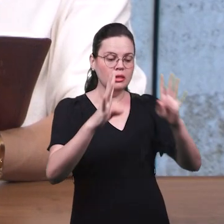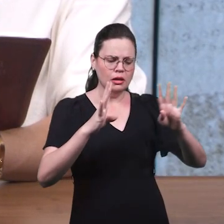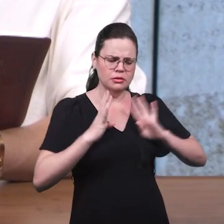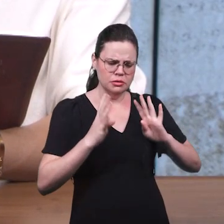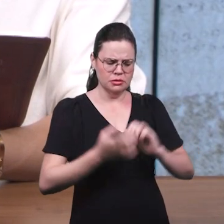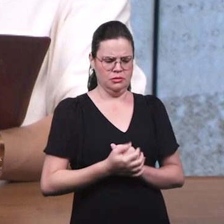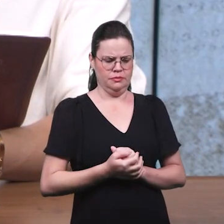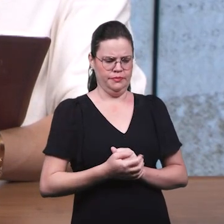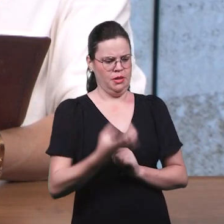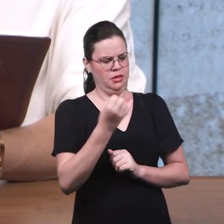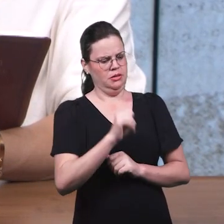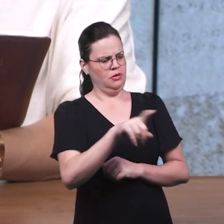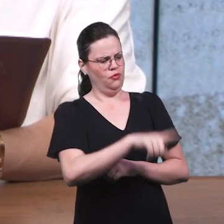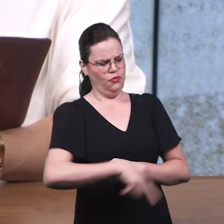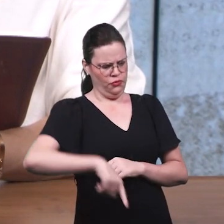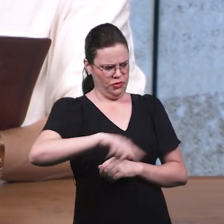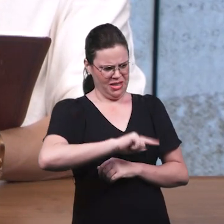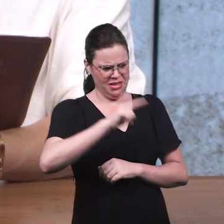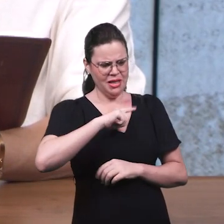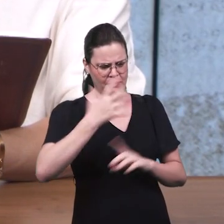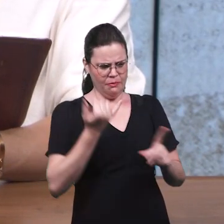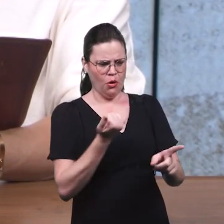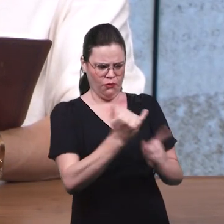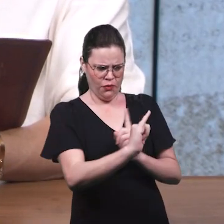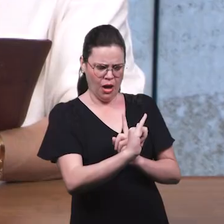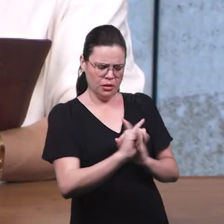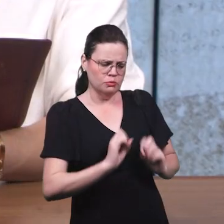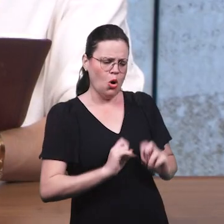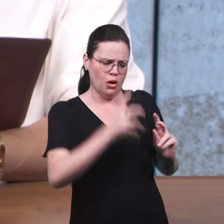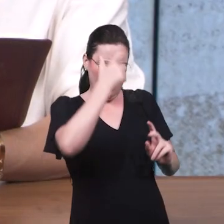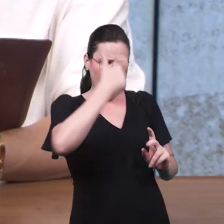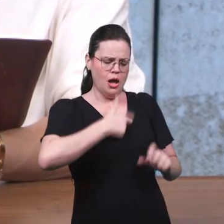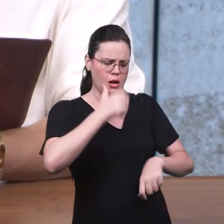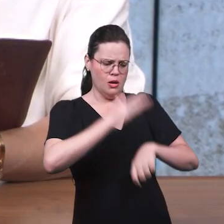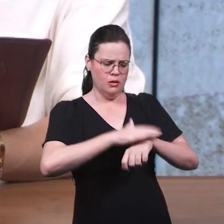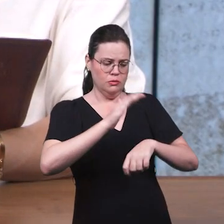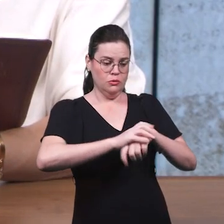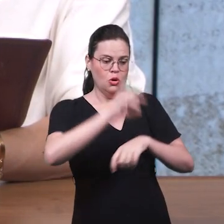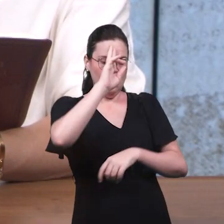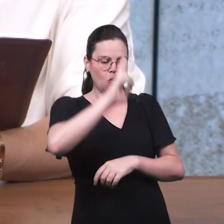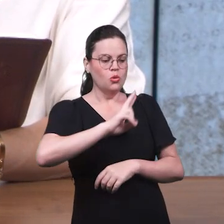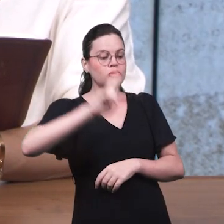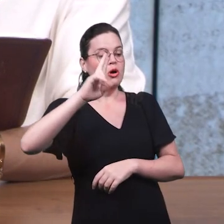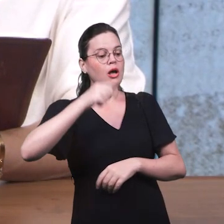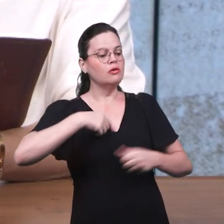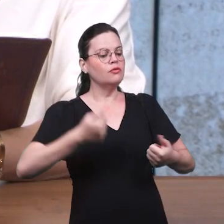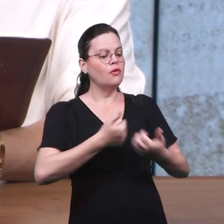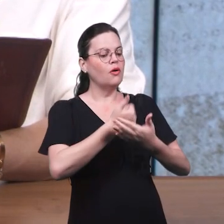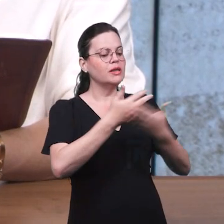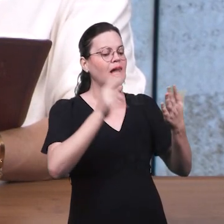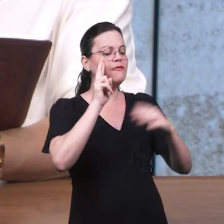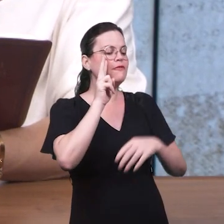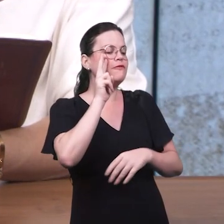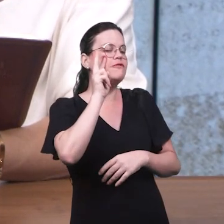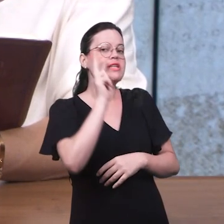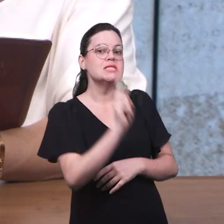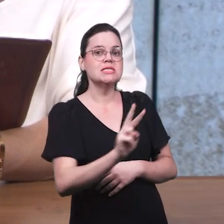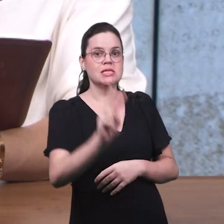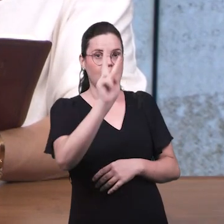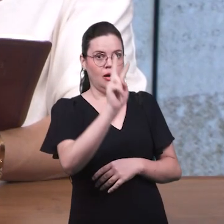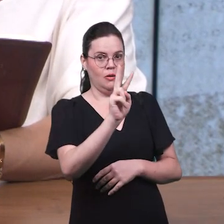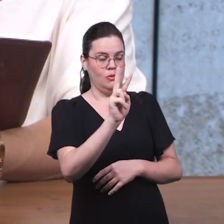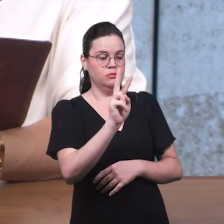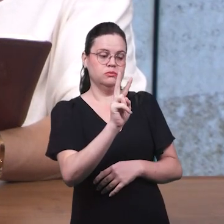Se entre vós houver profeta, eu, o Senhor, em visão a ele me farei